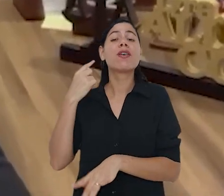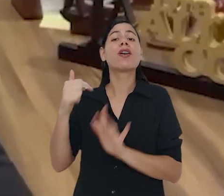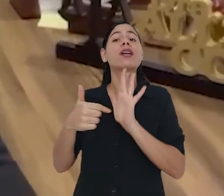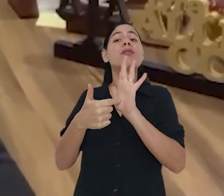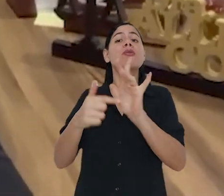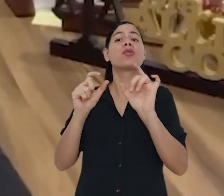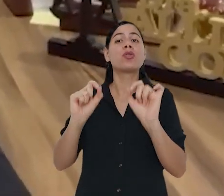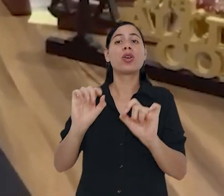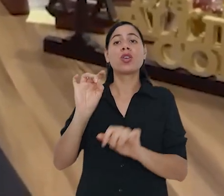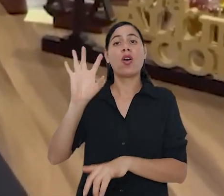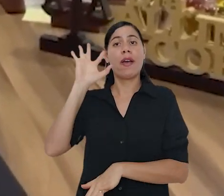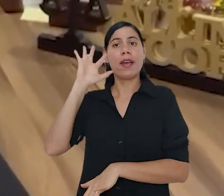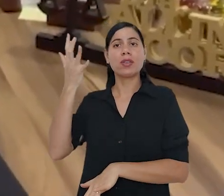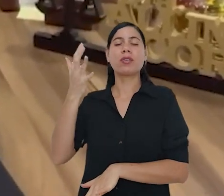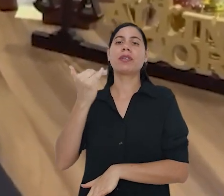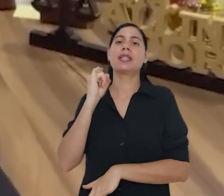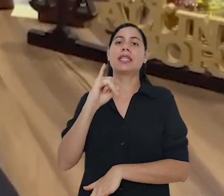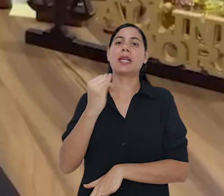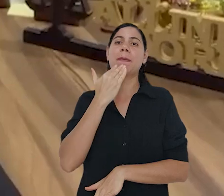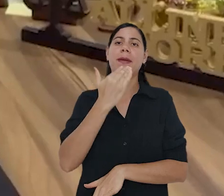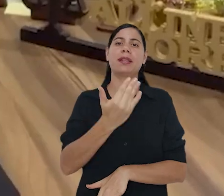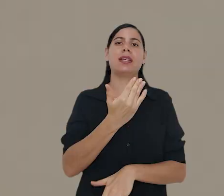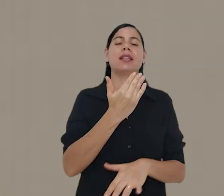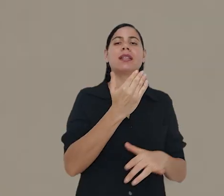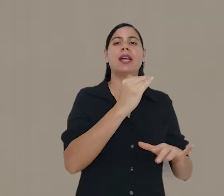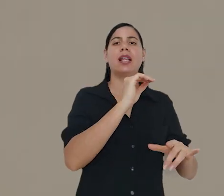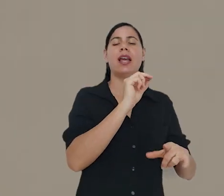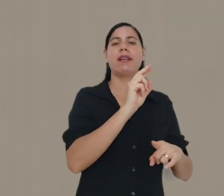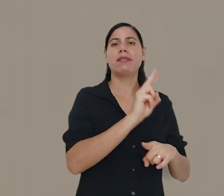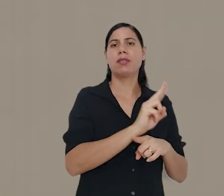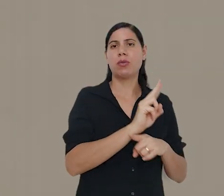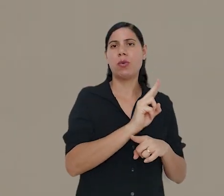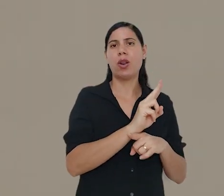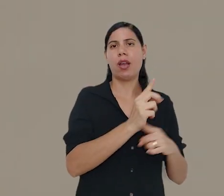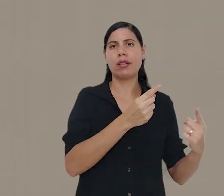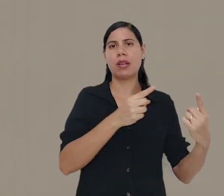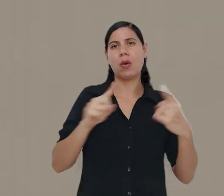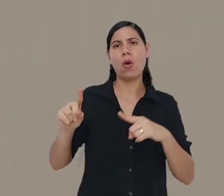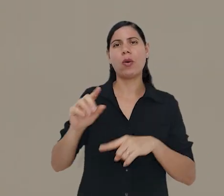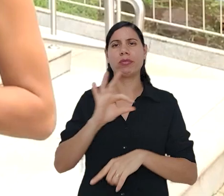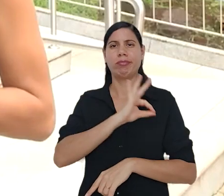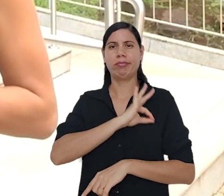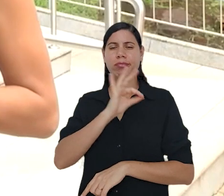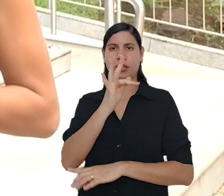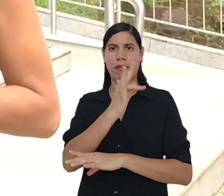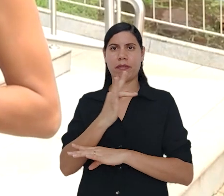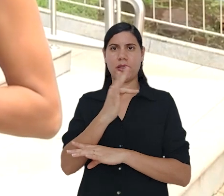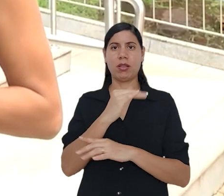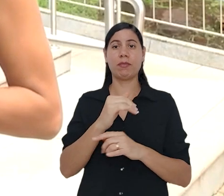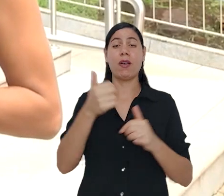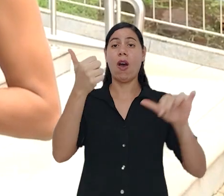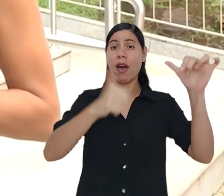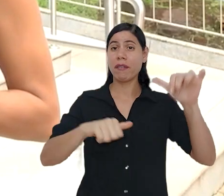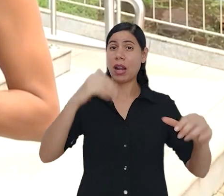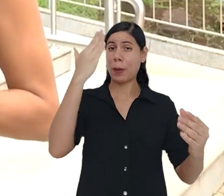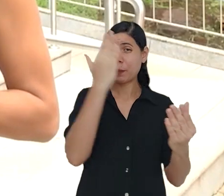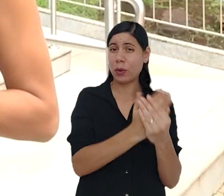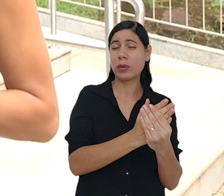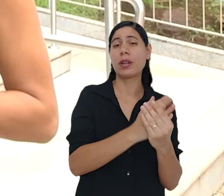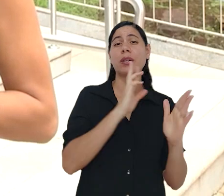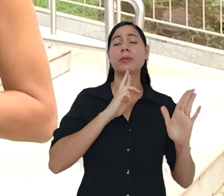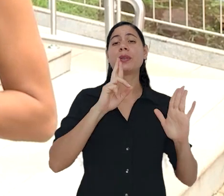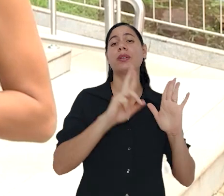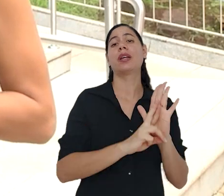de resolver a questão seria um mandado de segurança contra o ato do agente da Polícia Federal. Ao analisar o caso, o